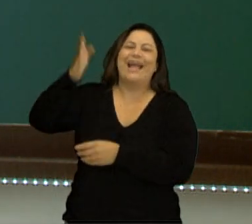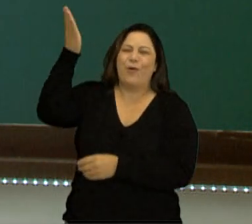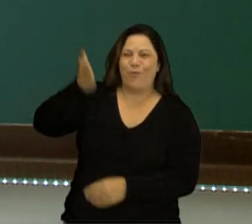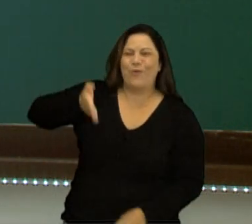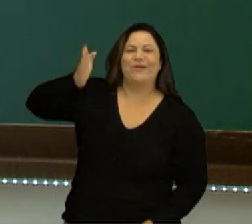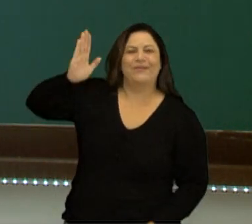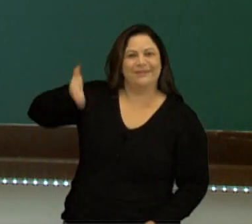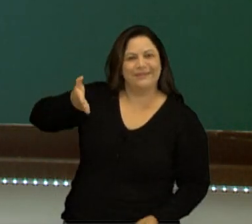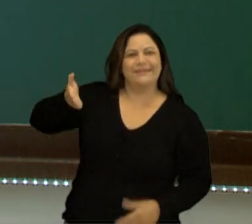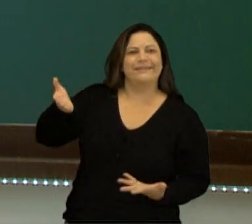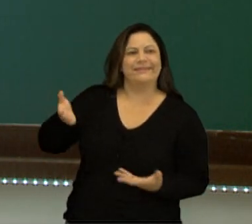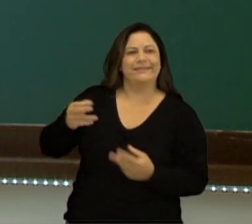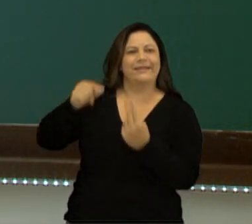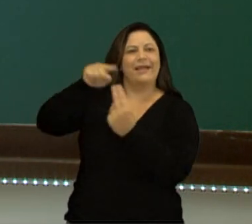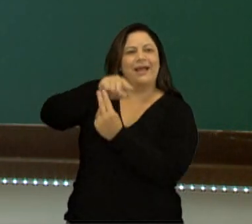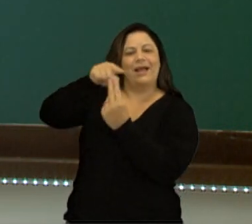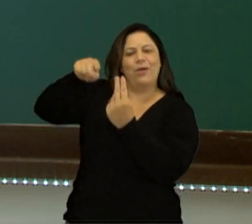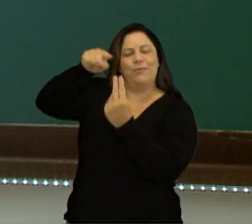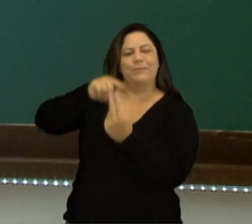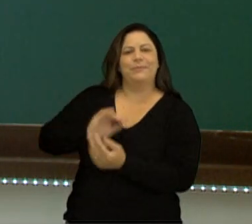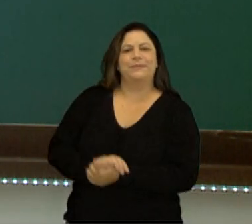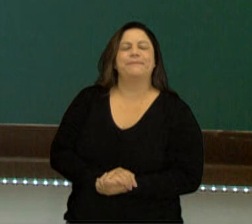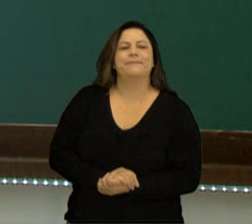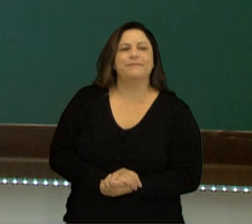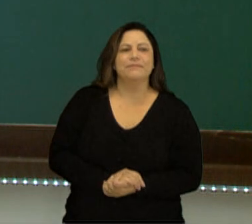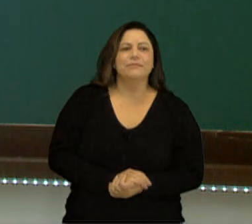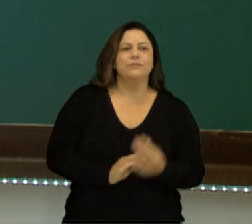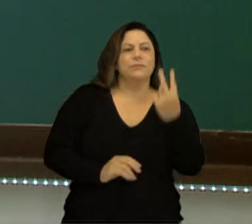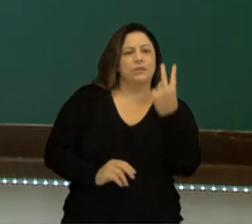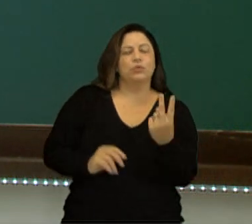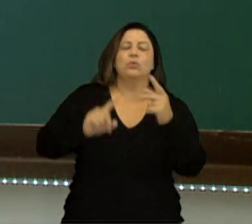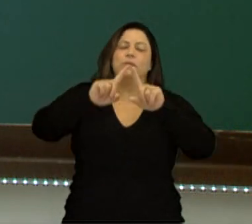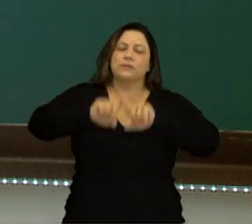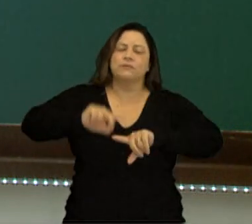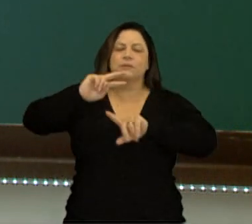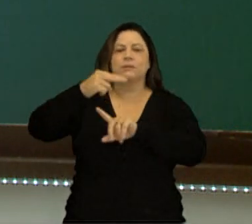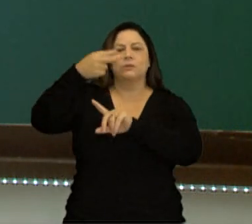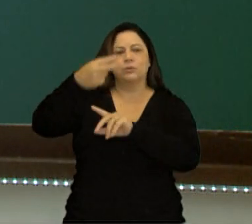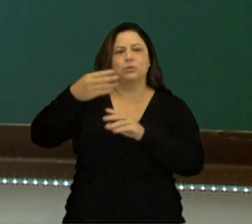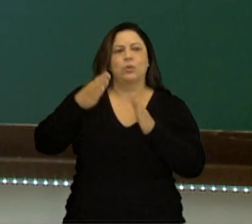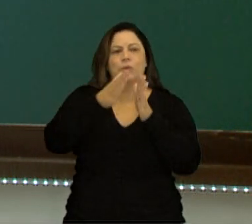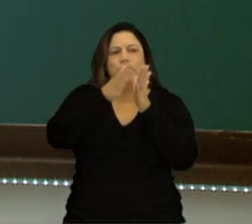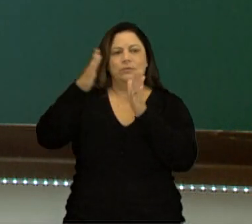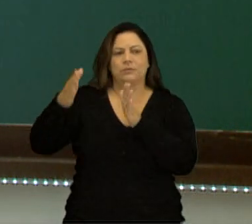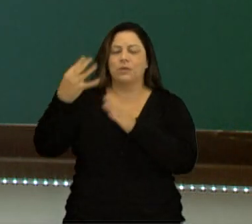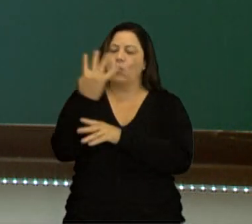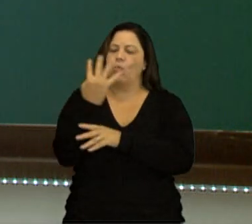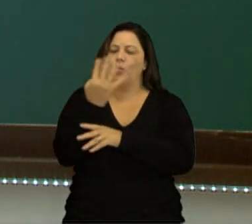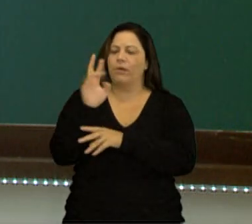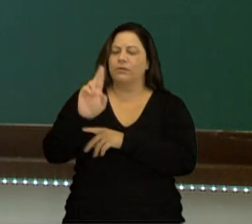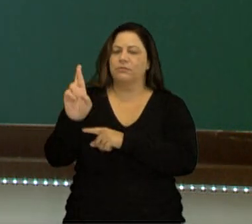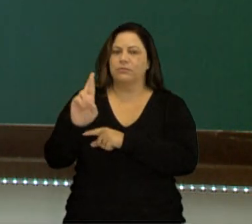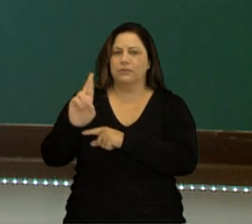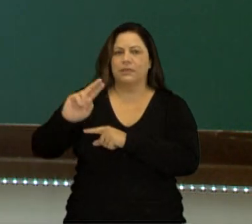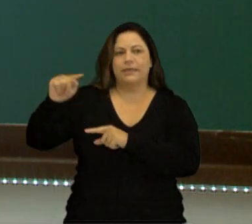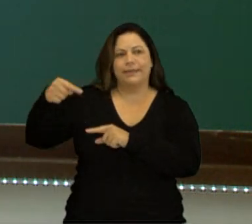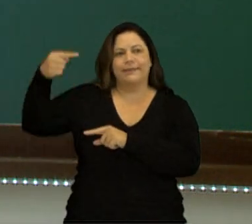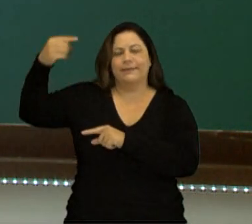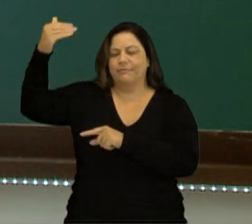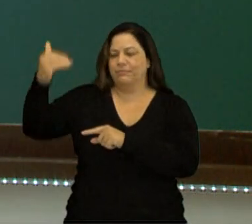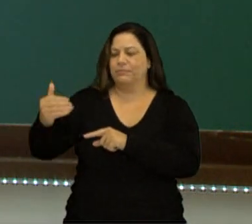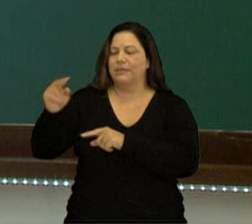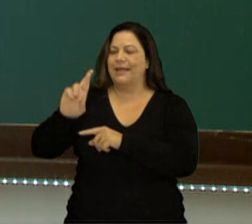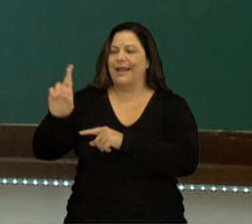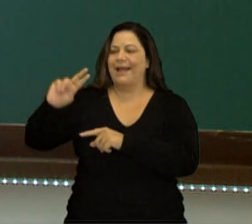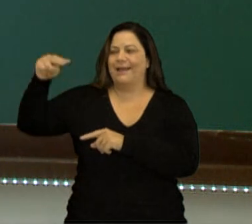né, o π. Daí ficamos 2 vezes 2r vai dar 4r e sobrou do outro lado